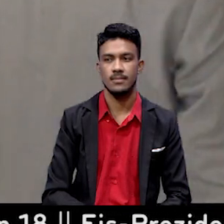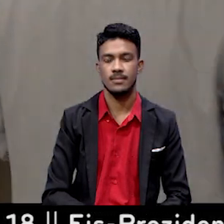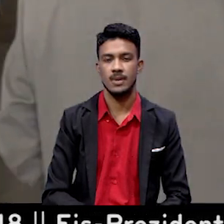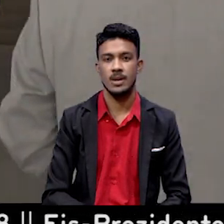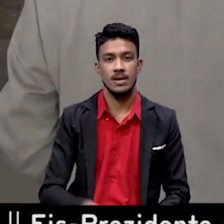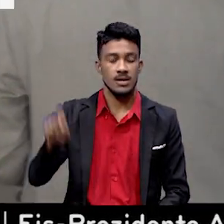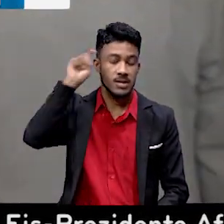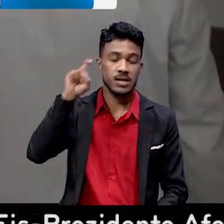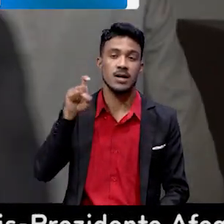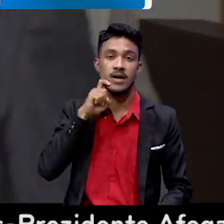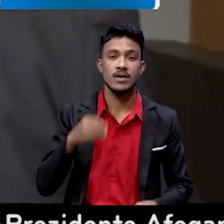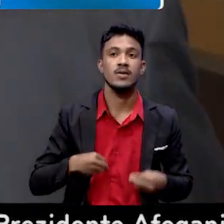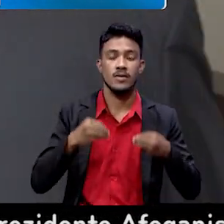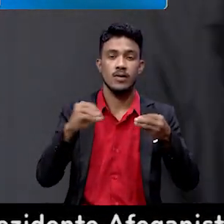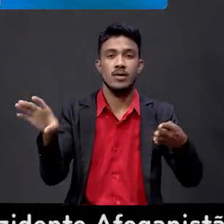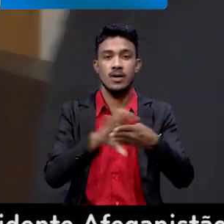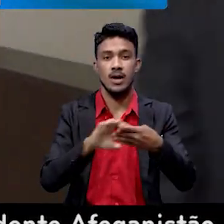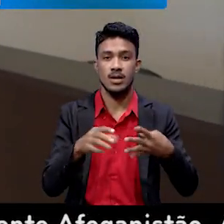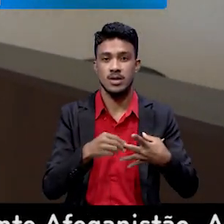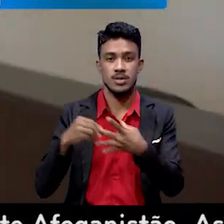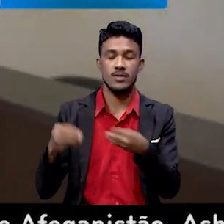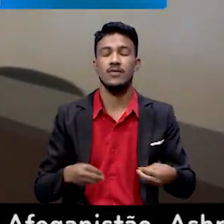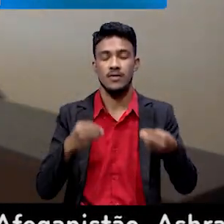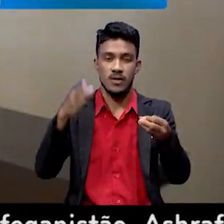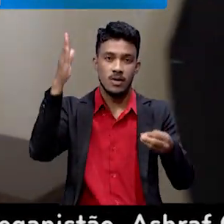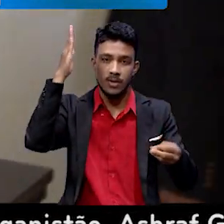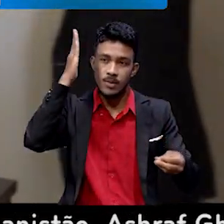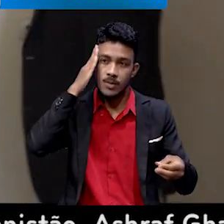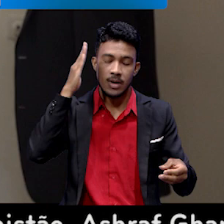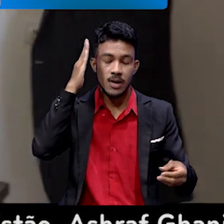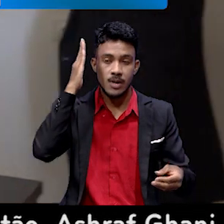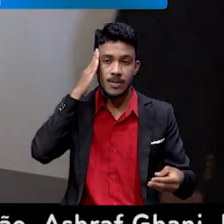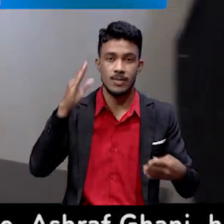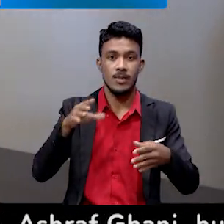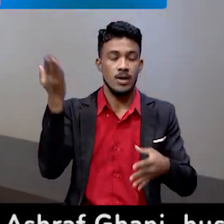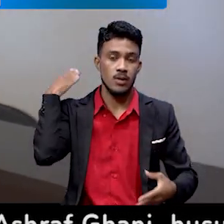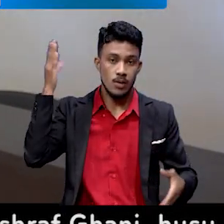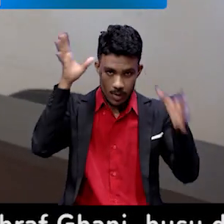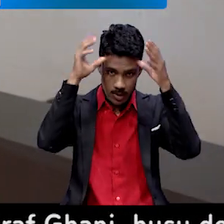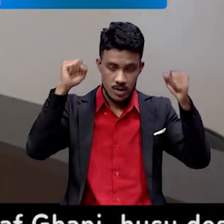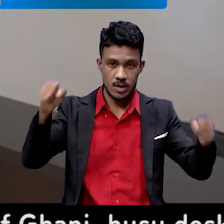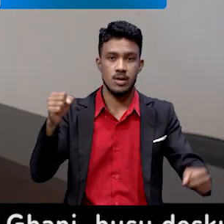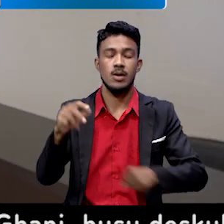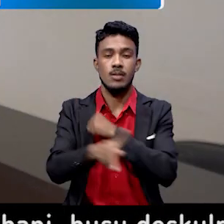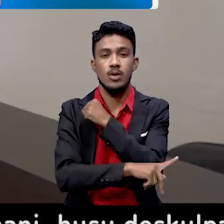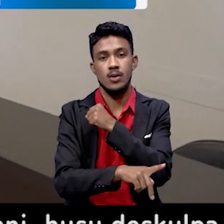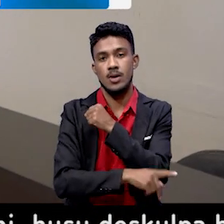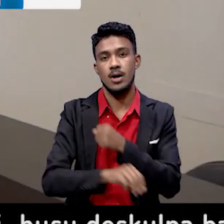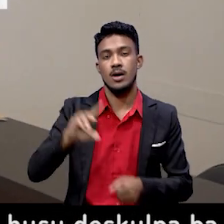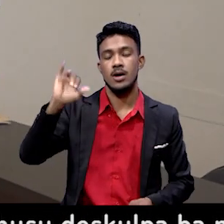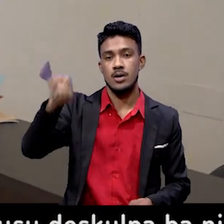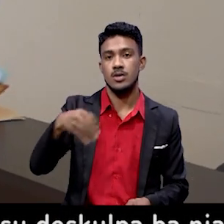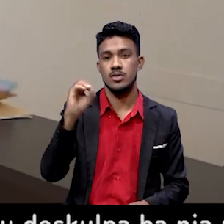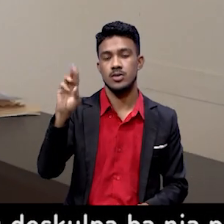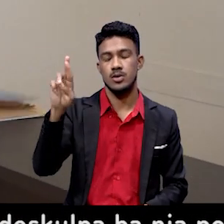E aí relacionando os males e carta oficial já estou sentindo quando agência vai esse presente em Portugal Açores e Sampaio também Jorge Sampaio